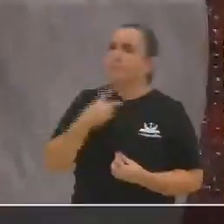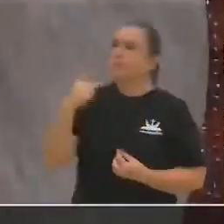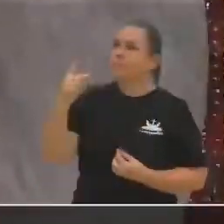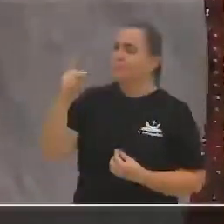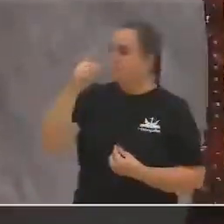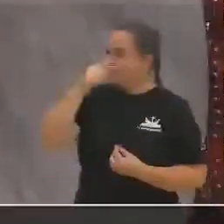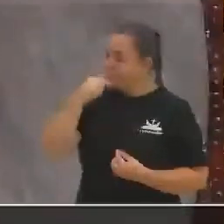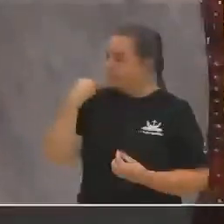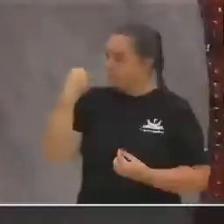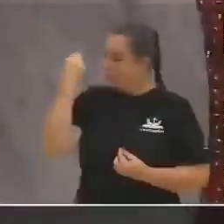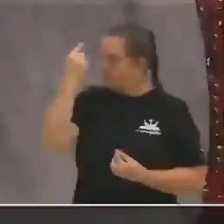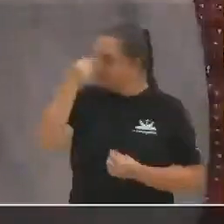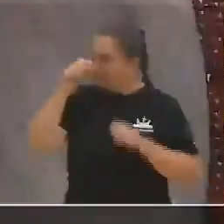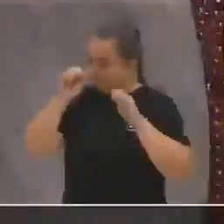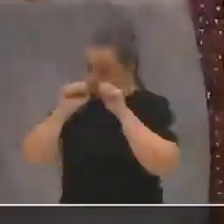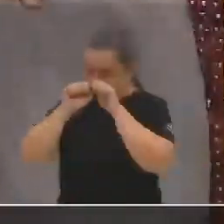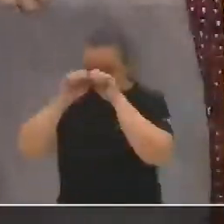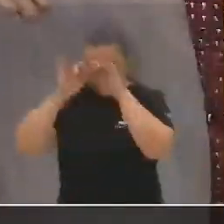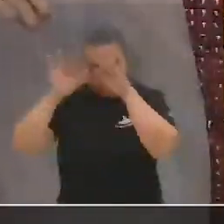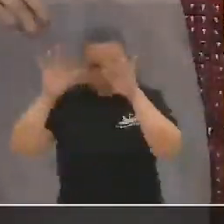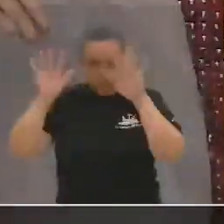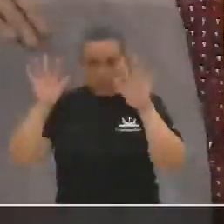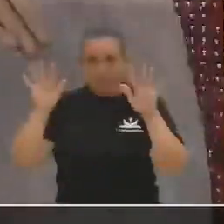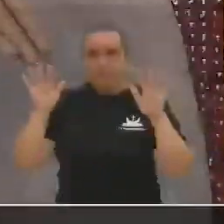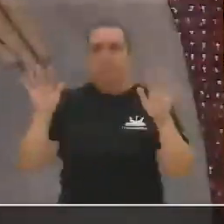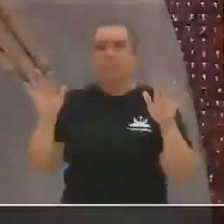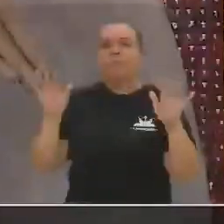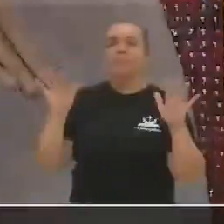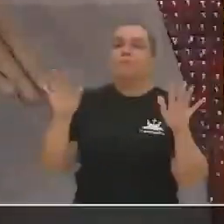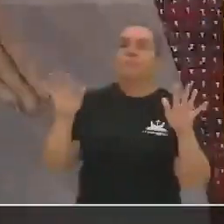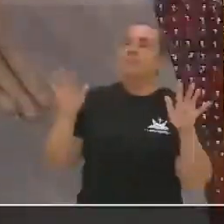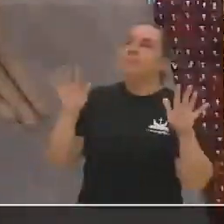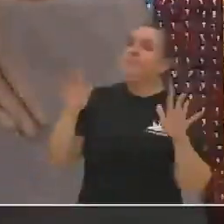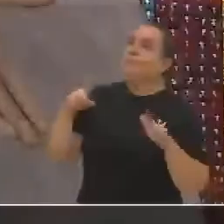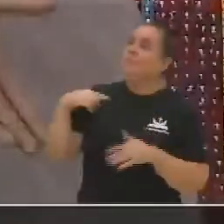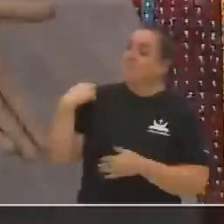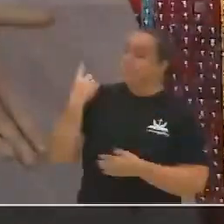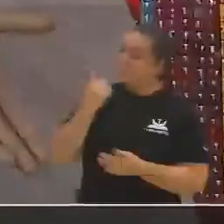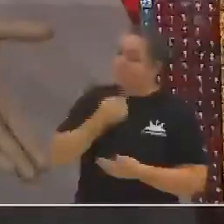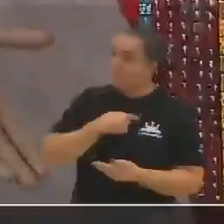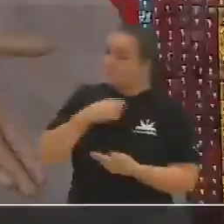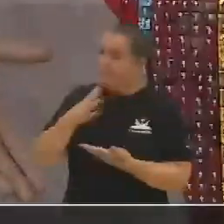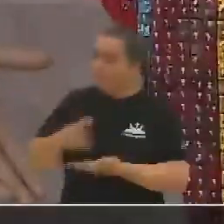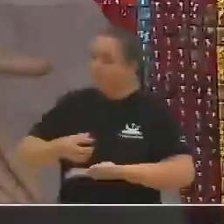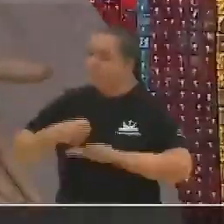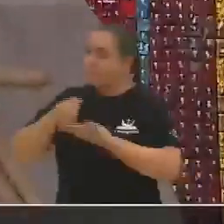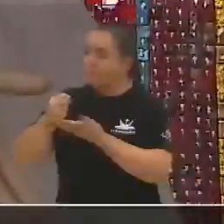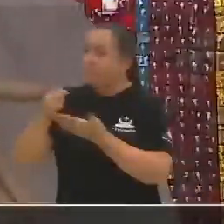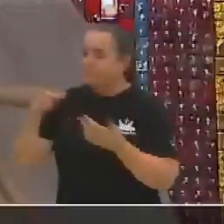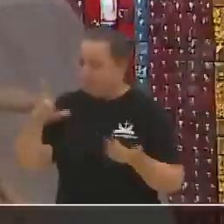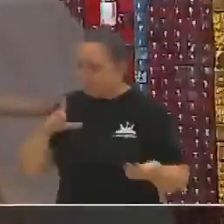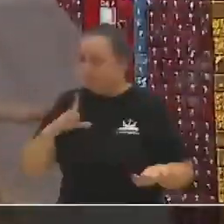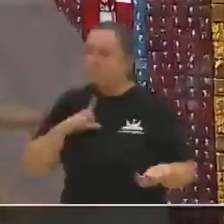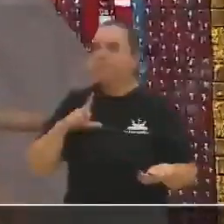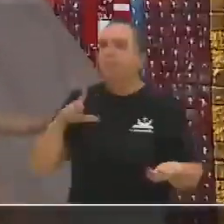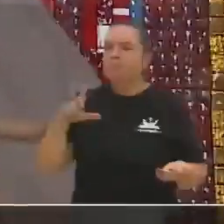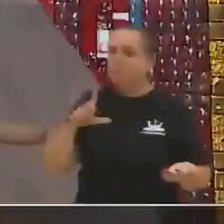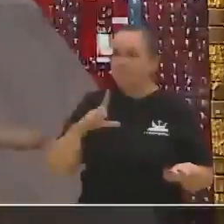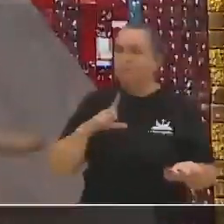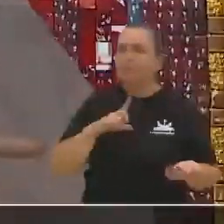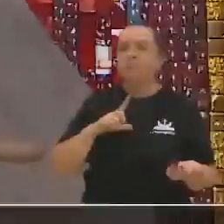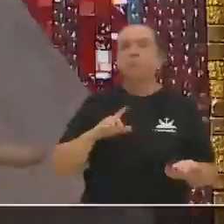Senhor, resplandecei a vossa face e nós seremos